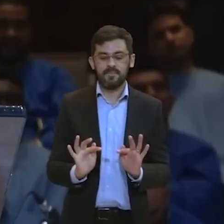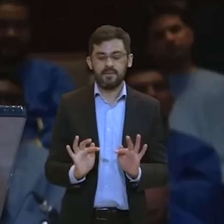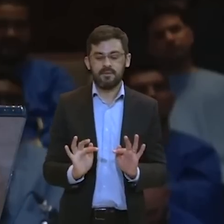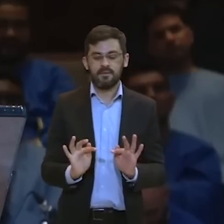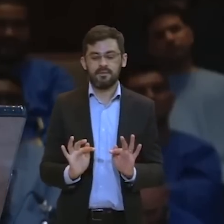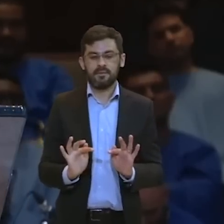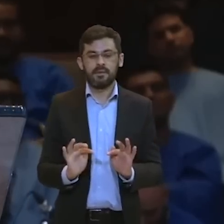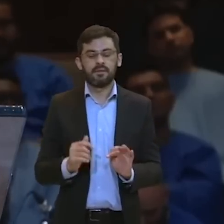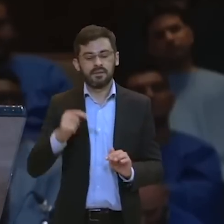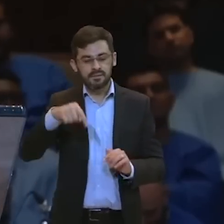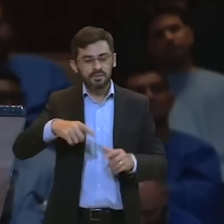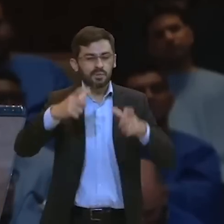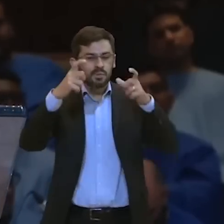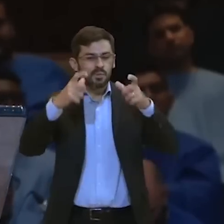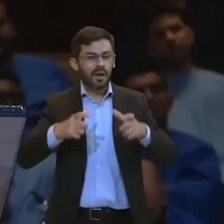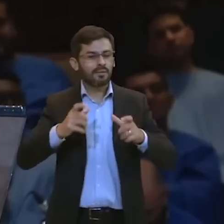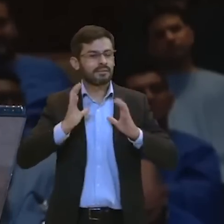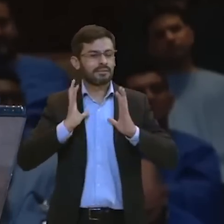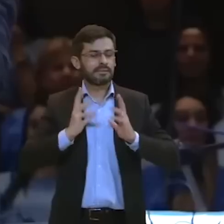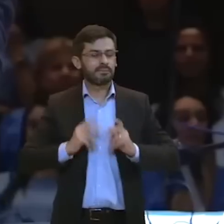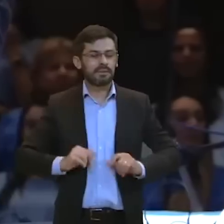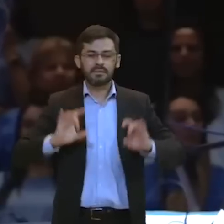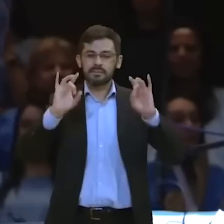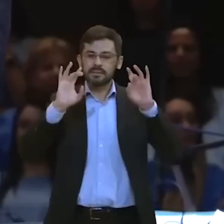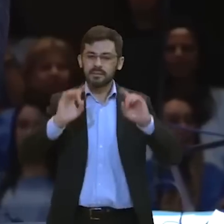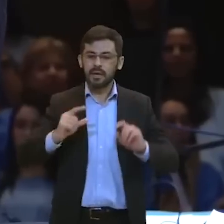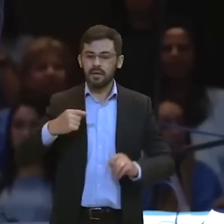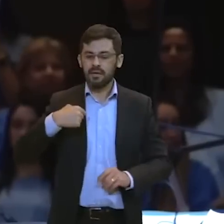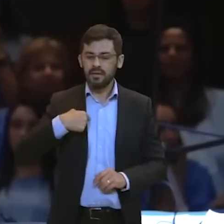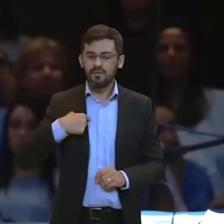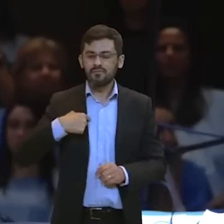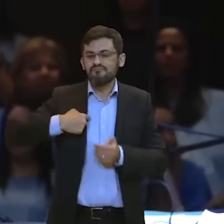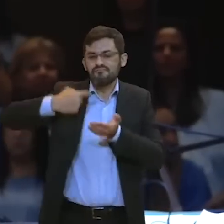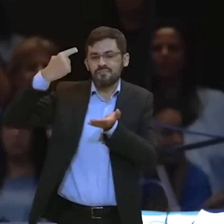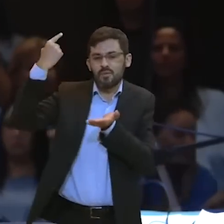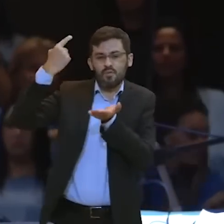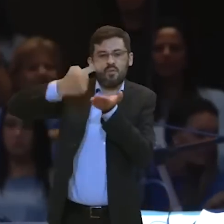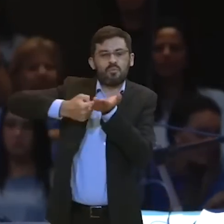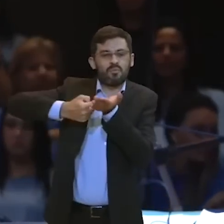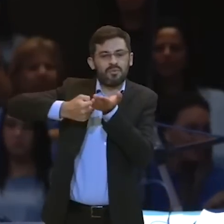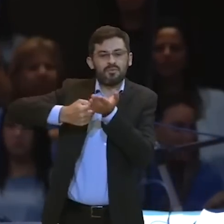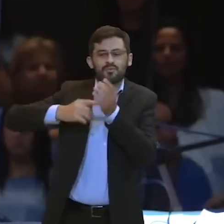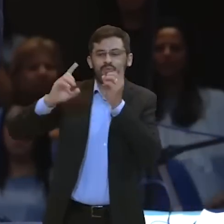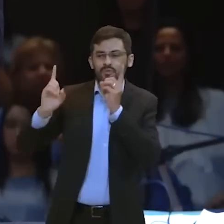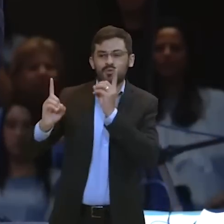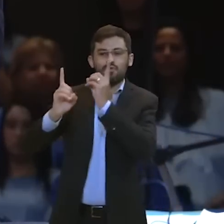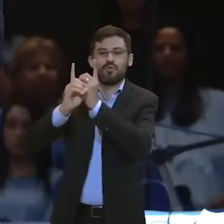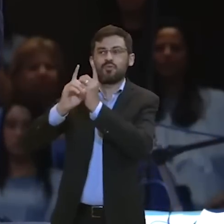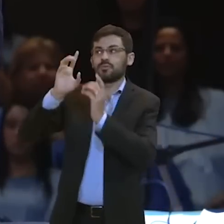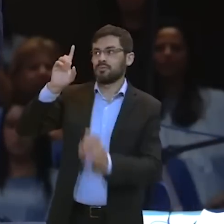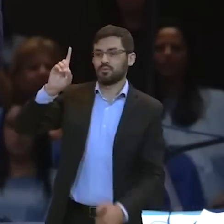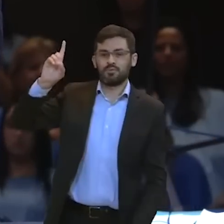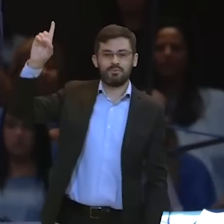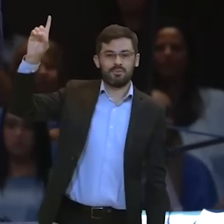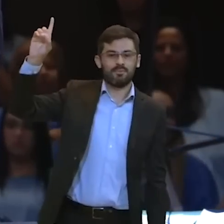neste santo lugar, eu marquei um encontro com